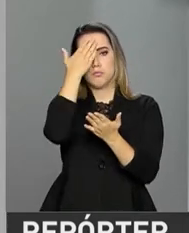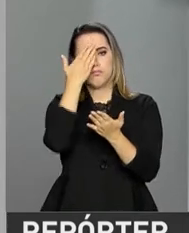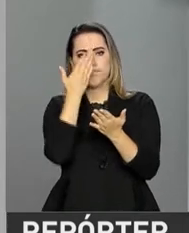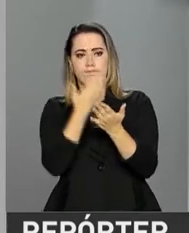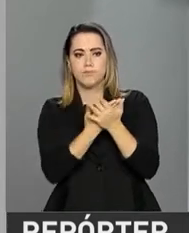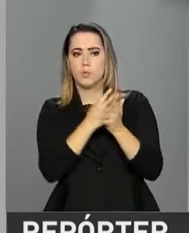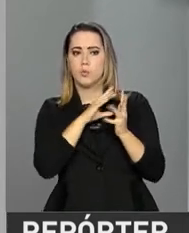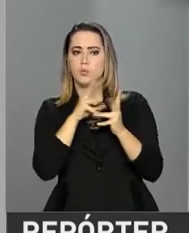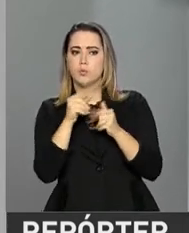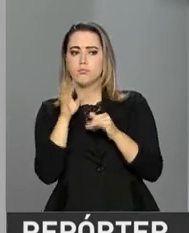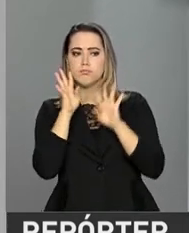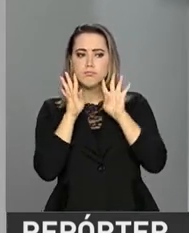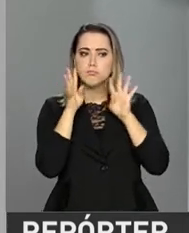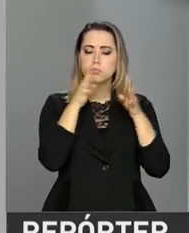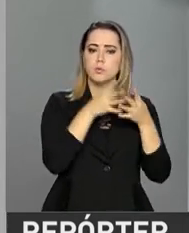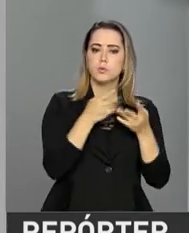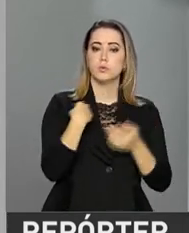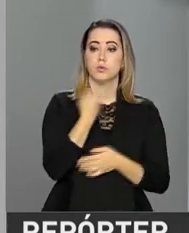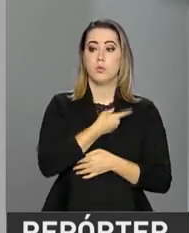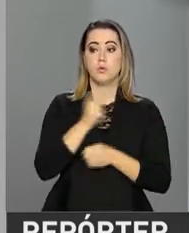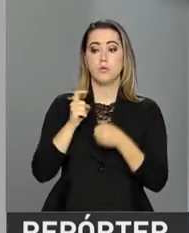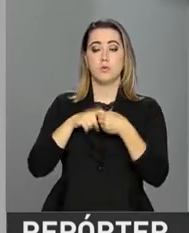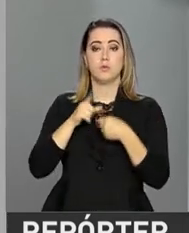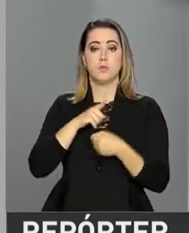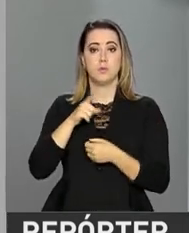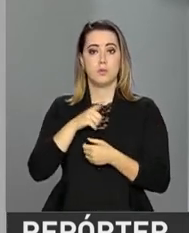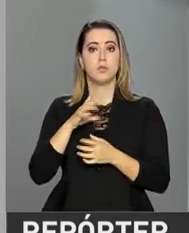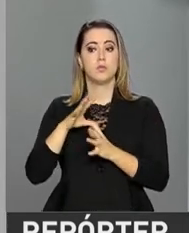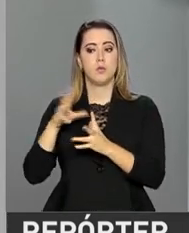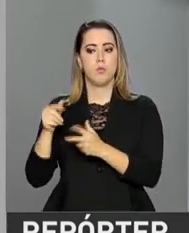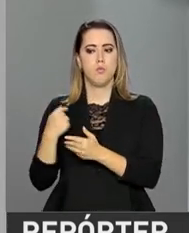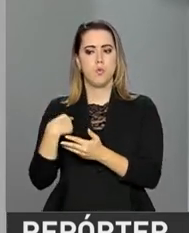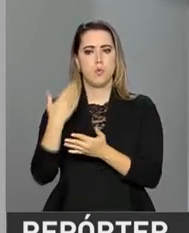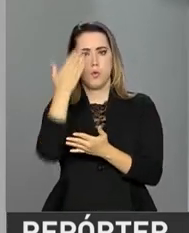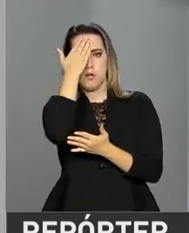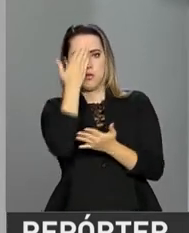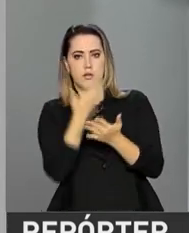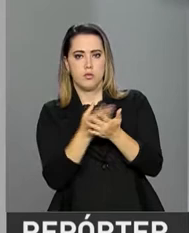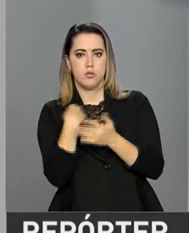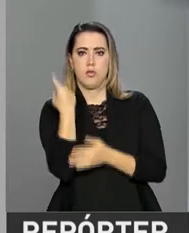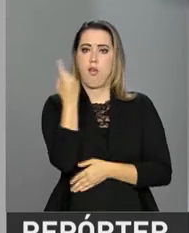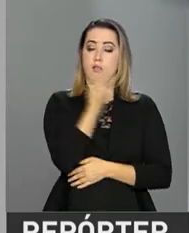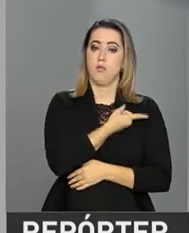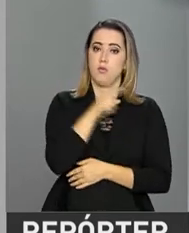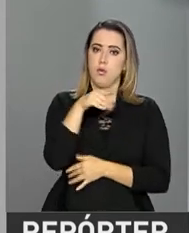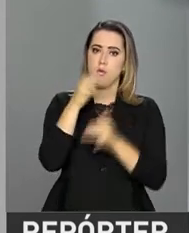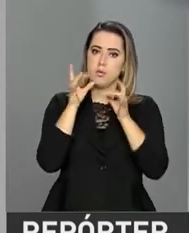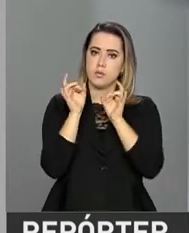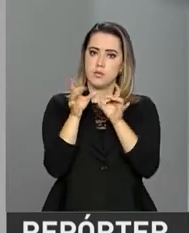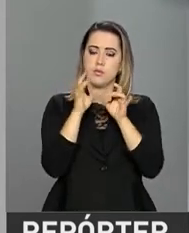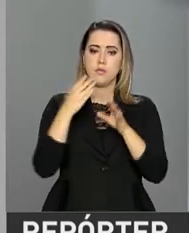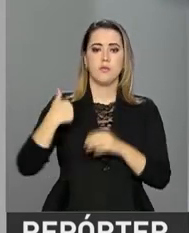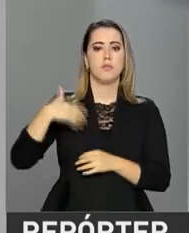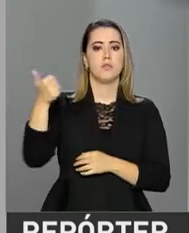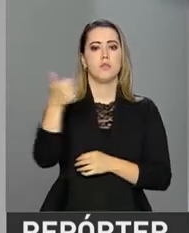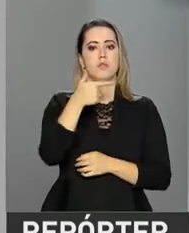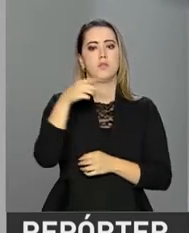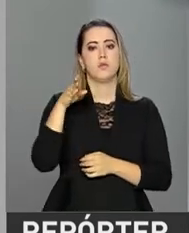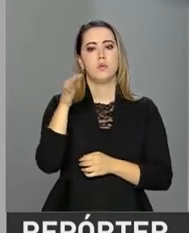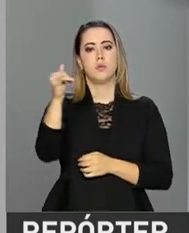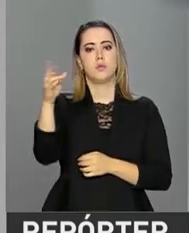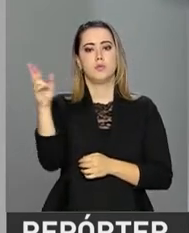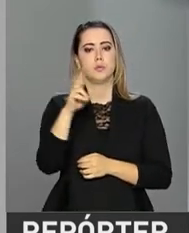resgatamos definitivamente a confiança do mundo no brasil o leilão das usinas da cemig rendeu 12 milhões e